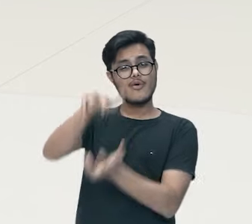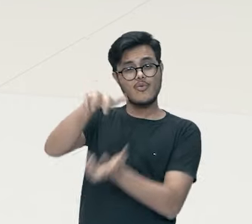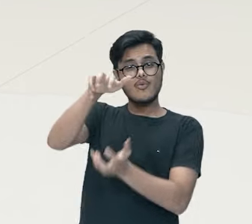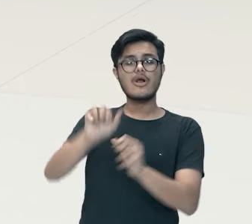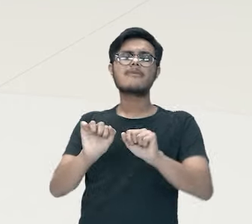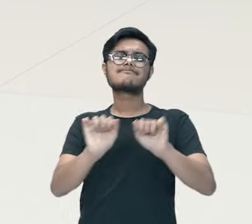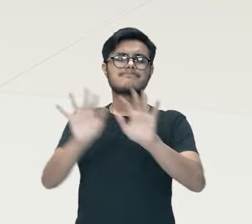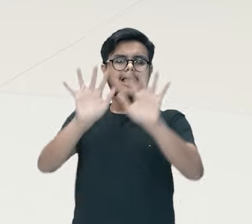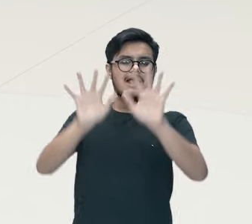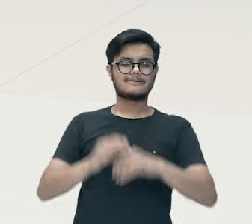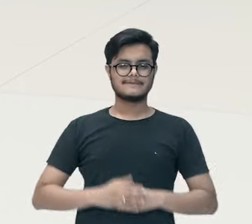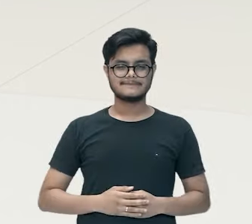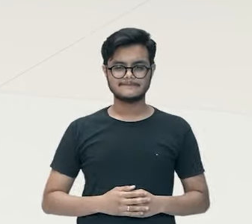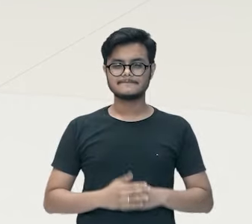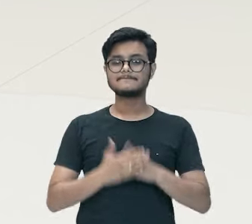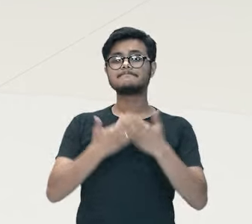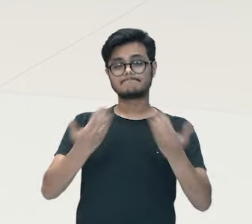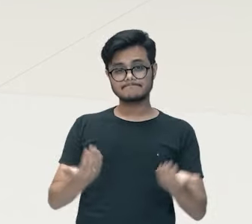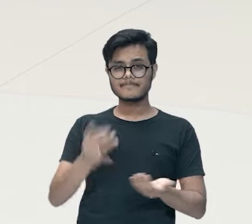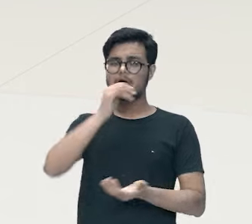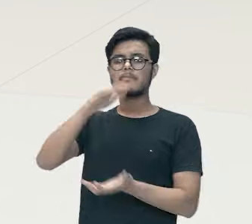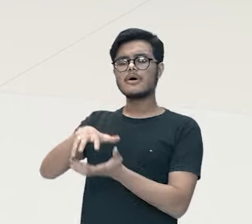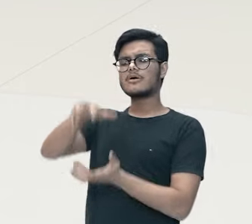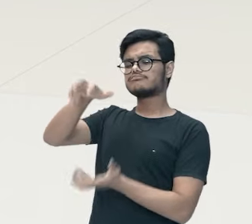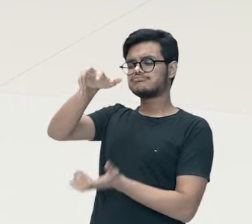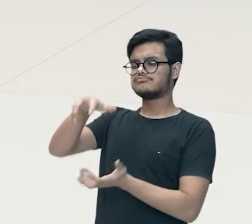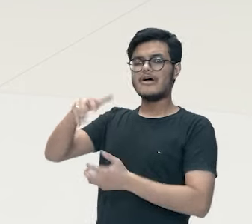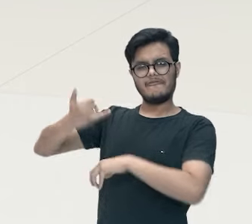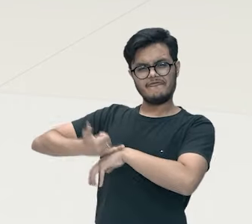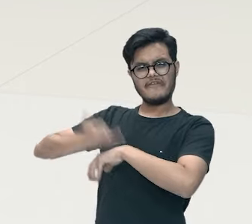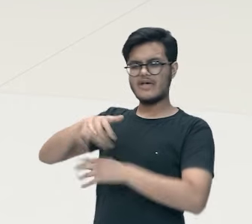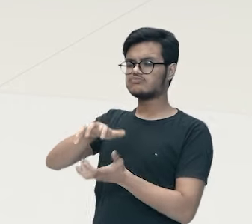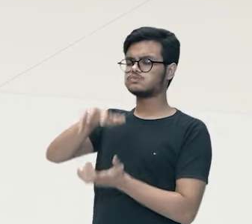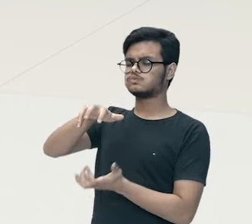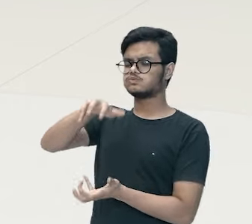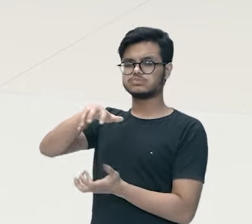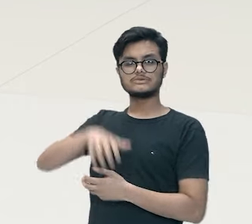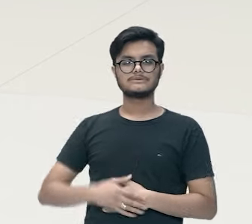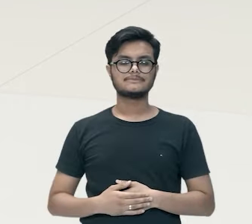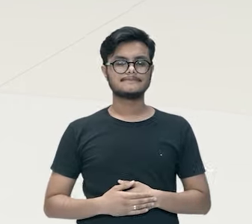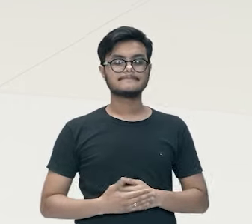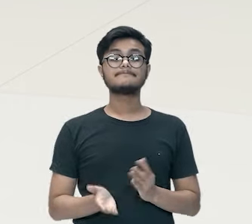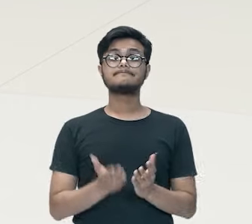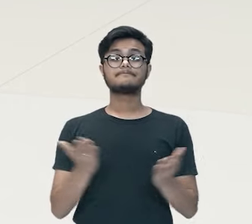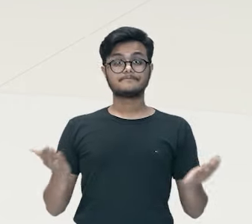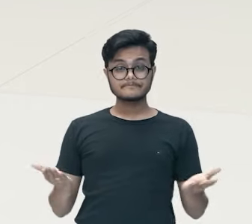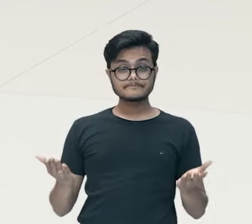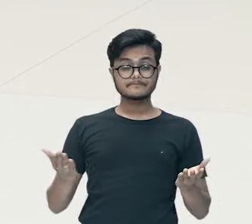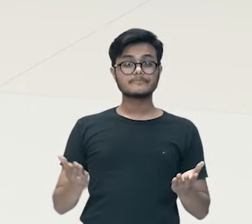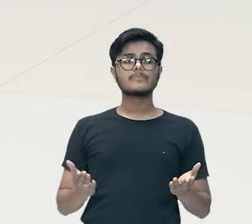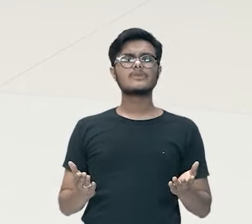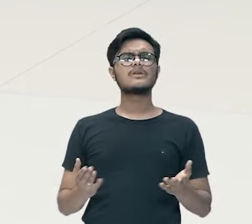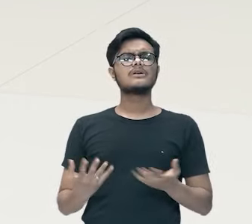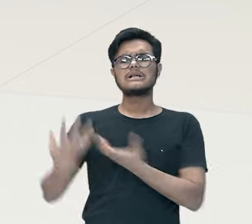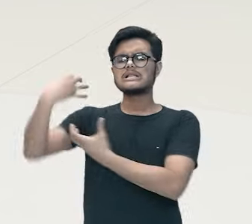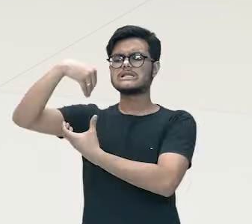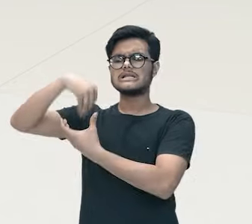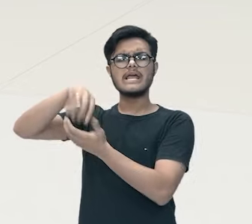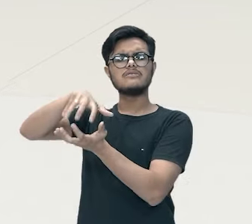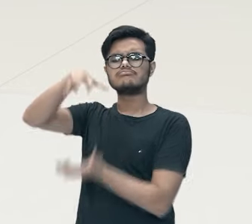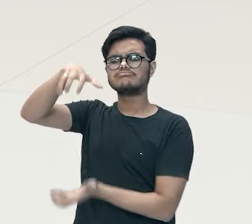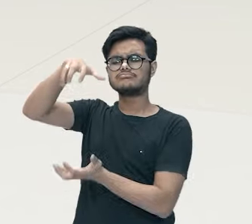tá? Na forma de botijão, aqui como a gente está vendo. E as principais substâncias presentes no